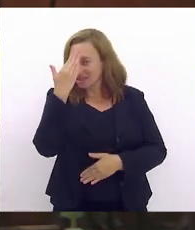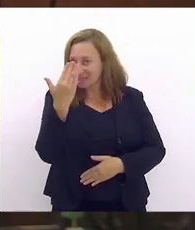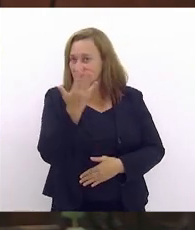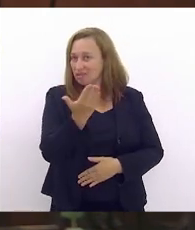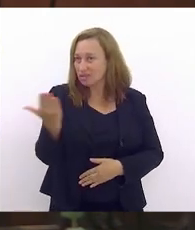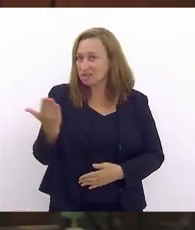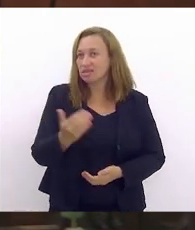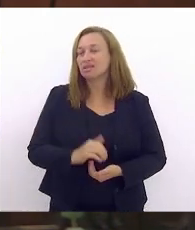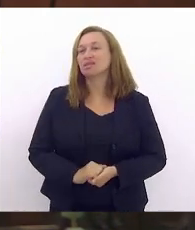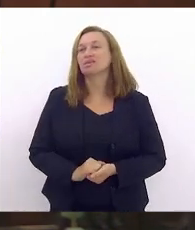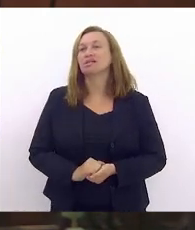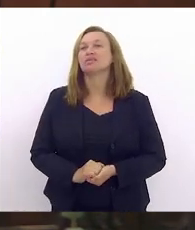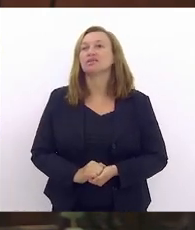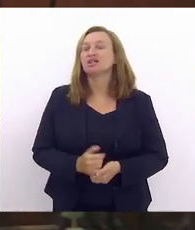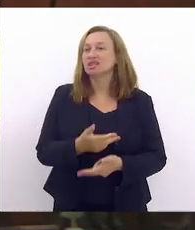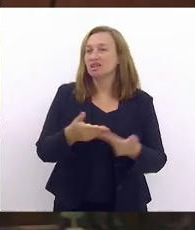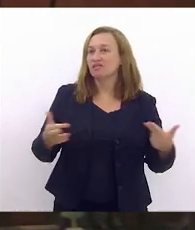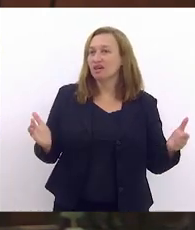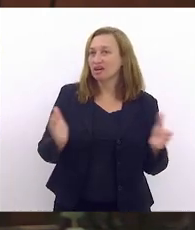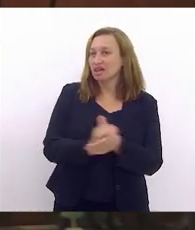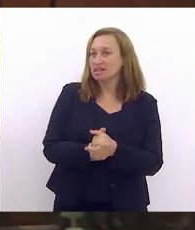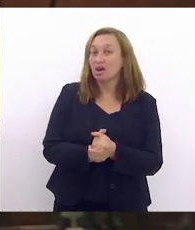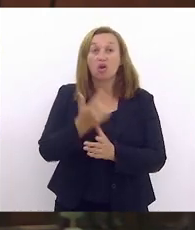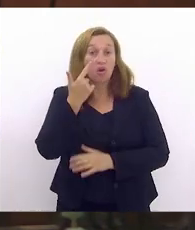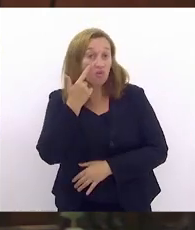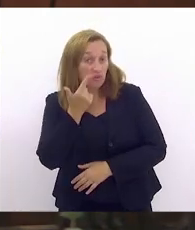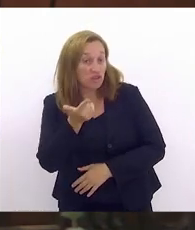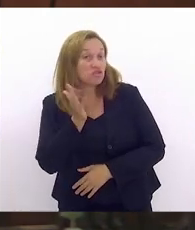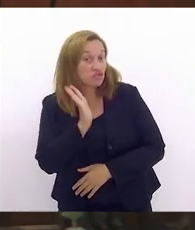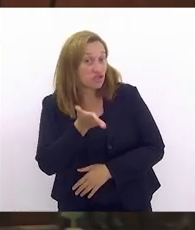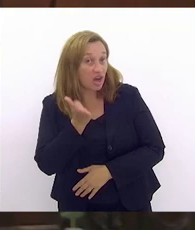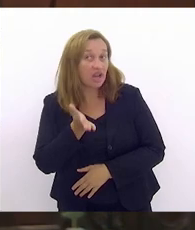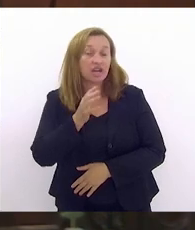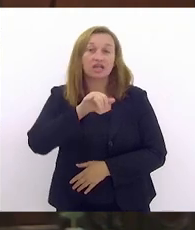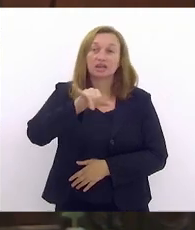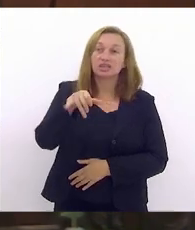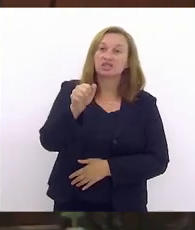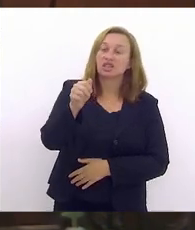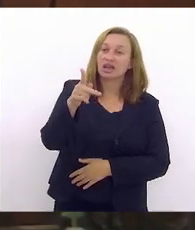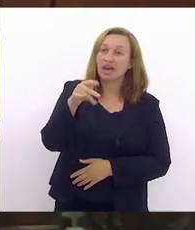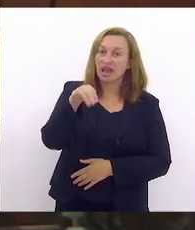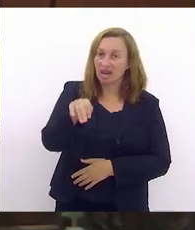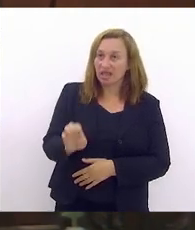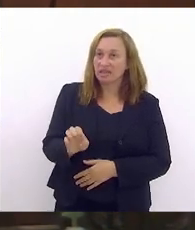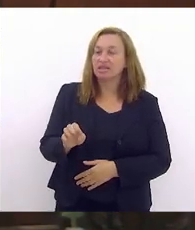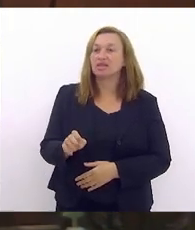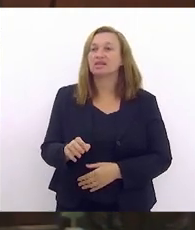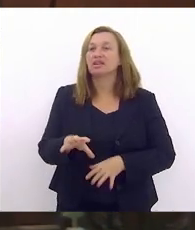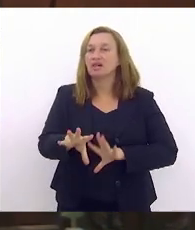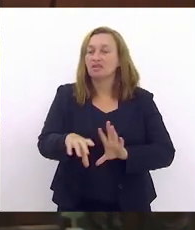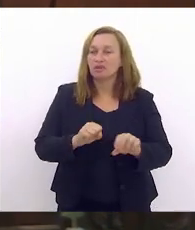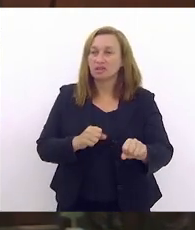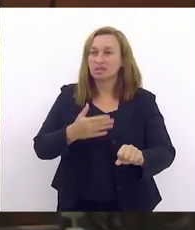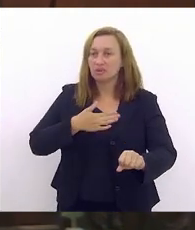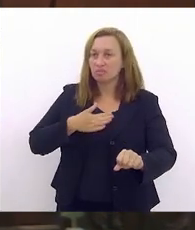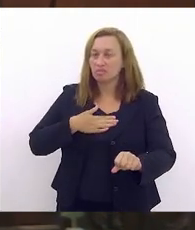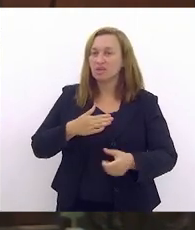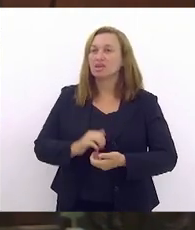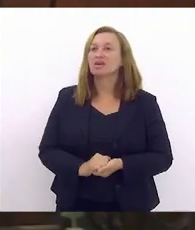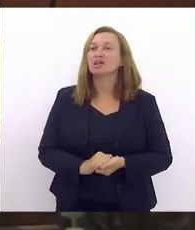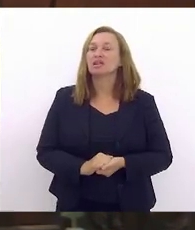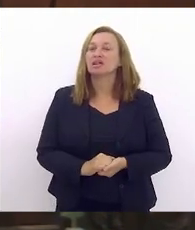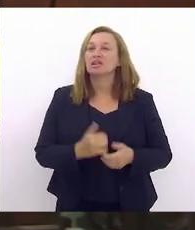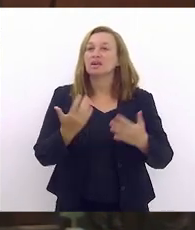presentes. Tem vários casais aí que eu já vi, meu irmão Vinícius, Jaqueline, me acompanharam na minha formação como mestre sala. Queria agradecer também esse